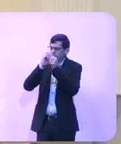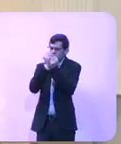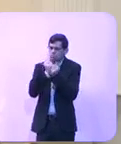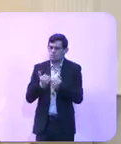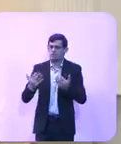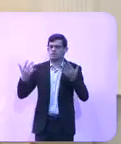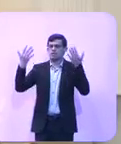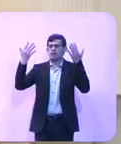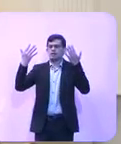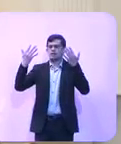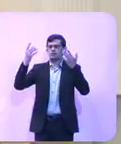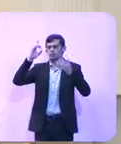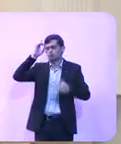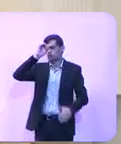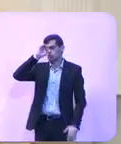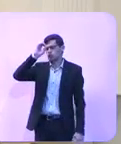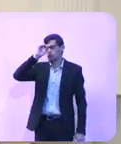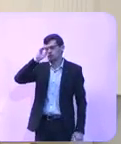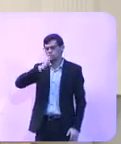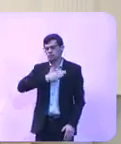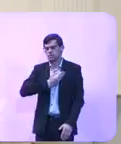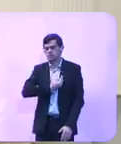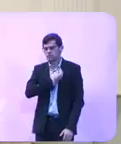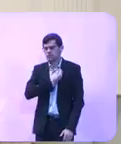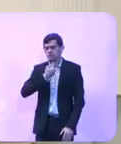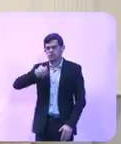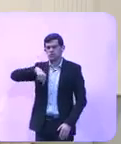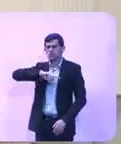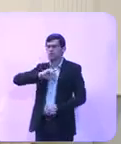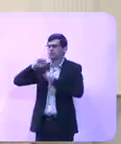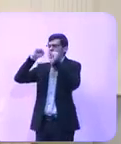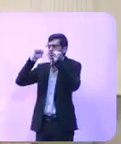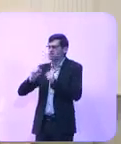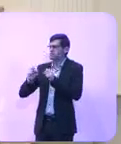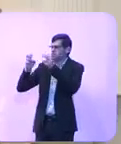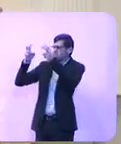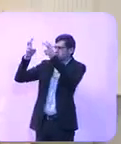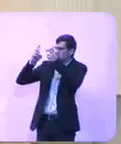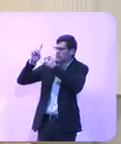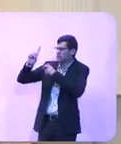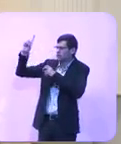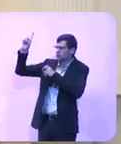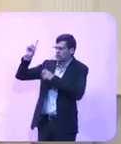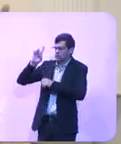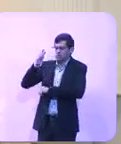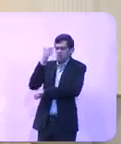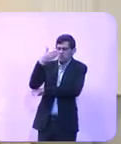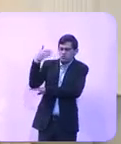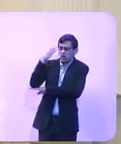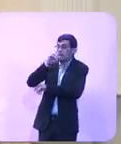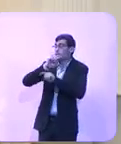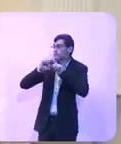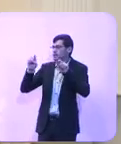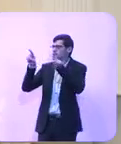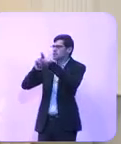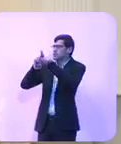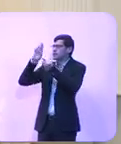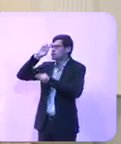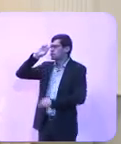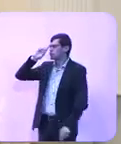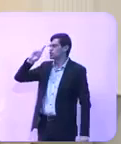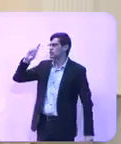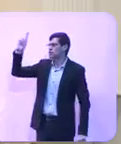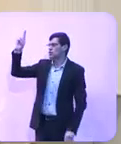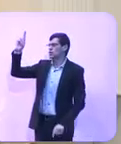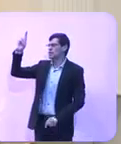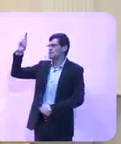milagre, Senhor, no meu dia a dia. E que nós possamos ver o Senhor, não apenas a bandeira da fé, mas o Senhor,